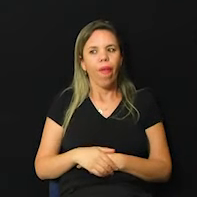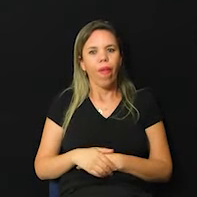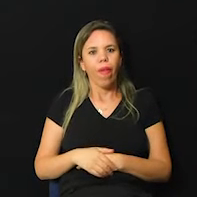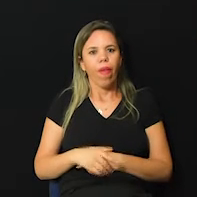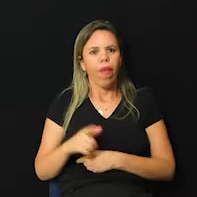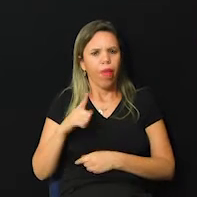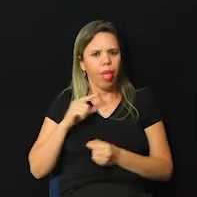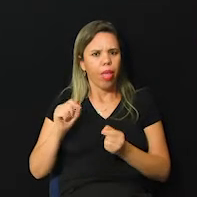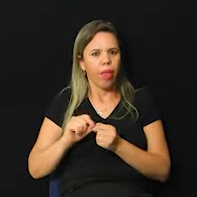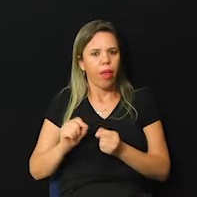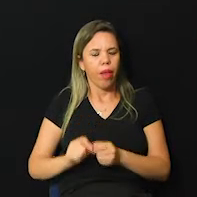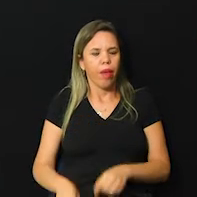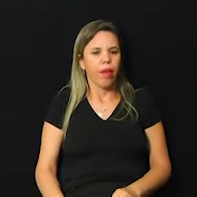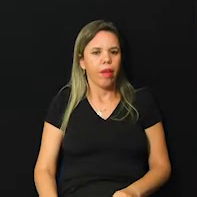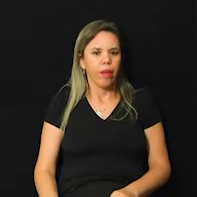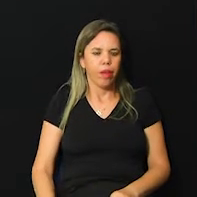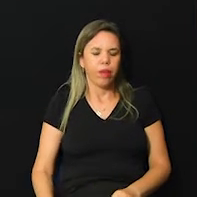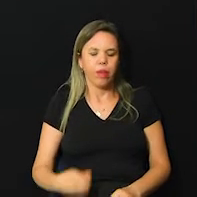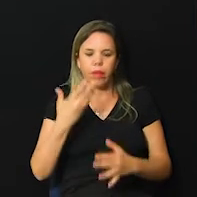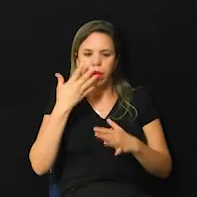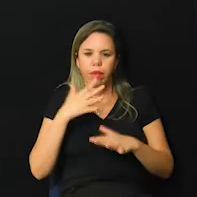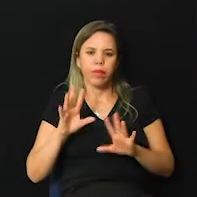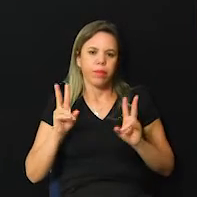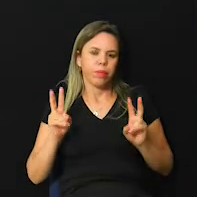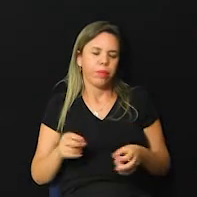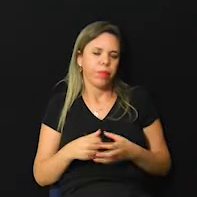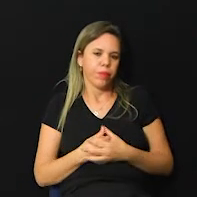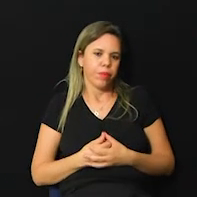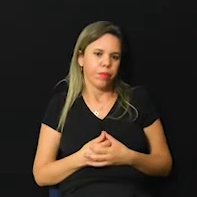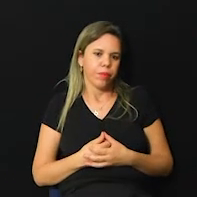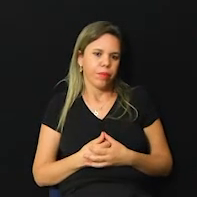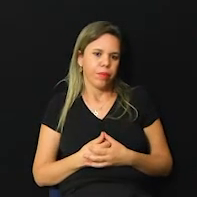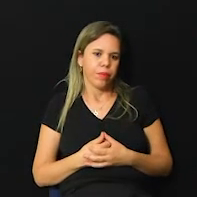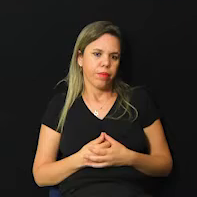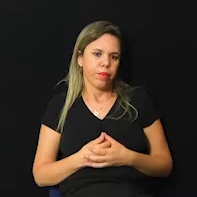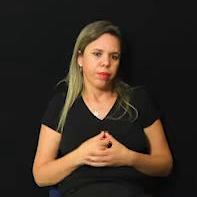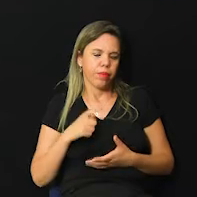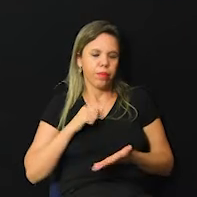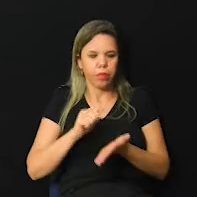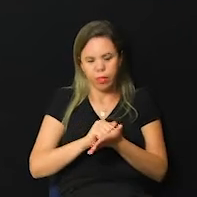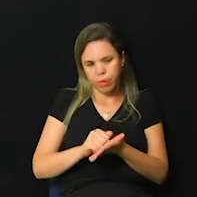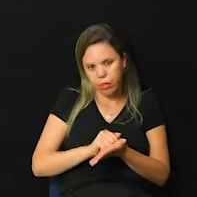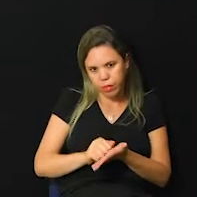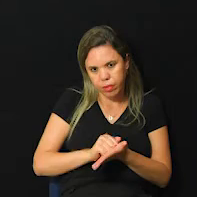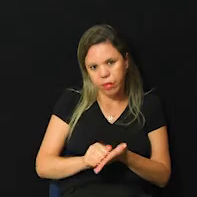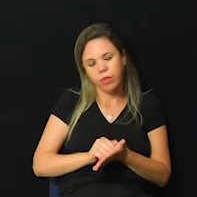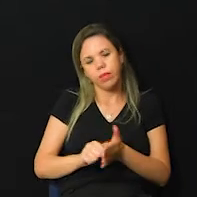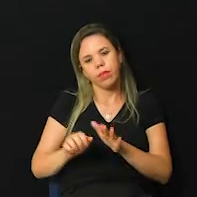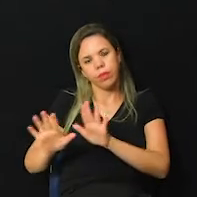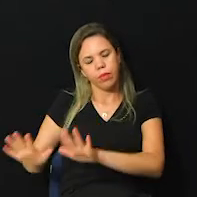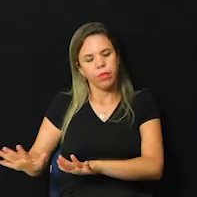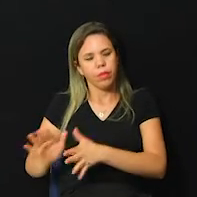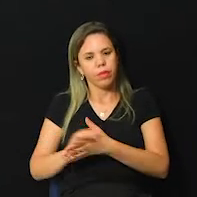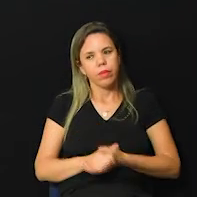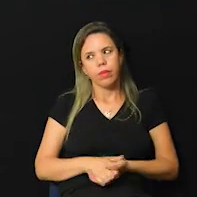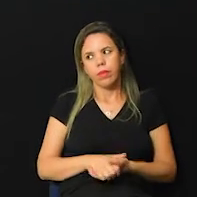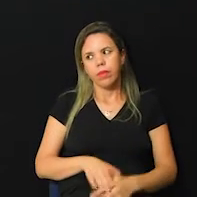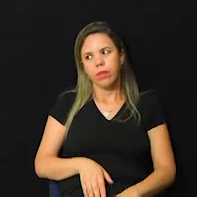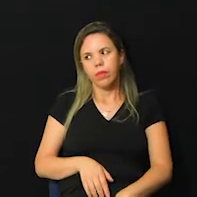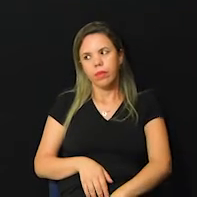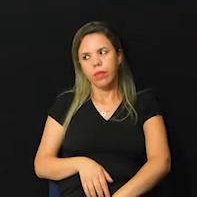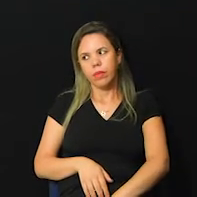tô eu tenho que fazer tudo relacionado às crianças né você tem louça suja eu coloco para